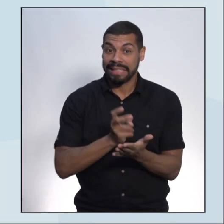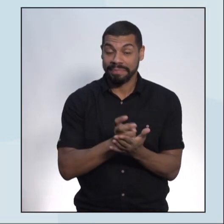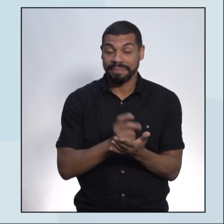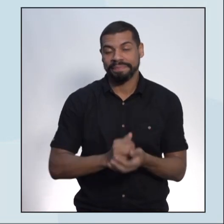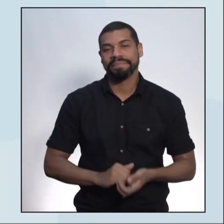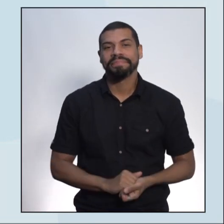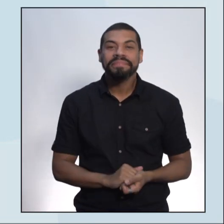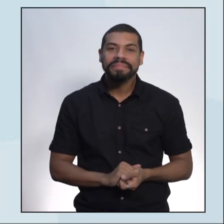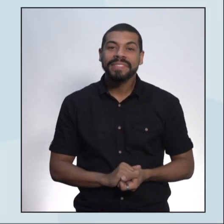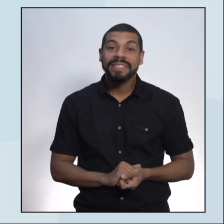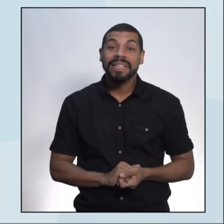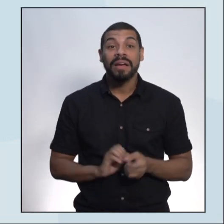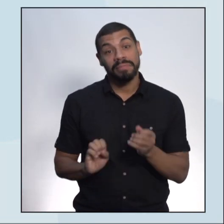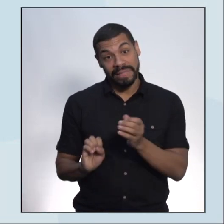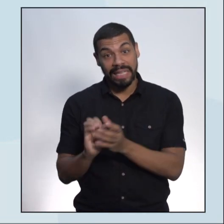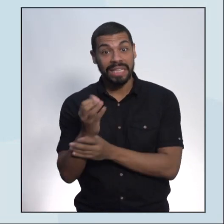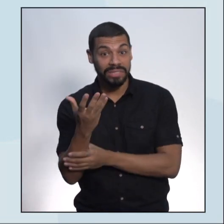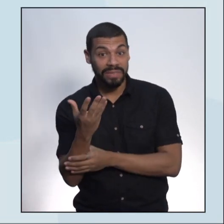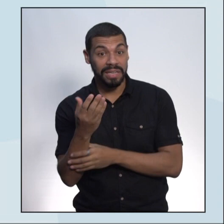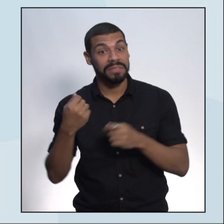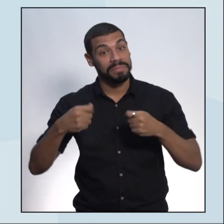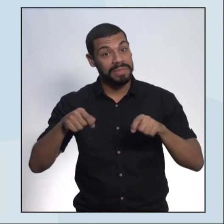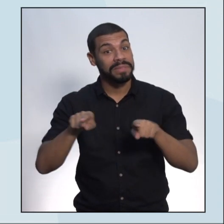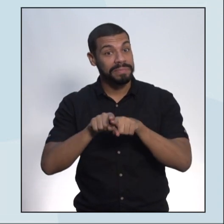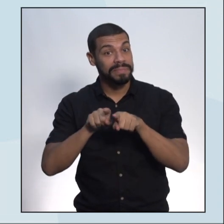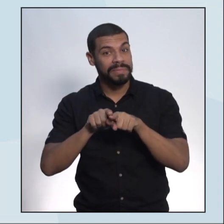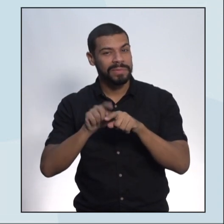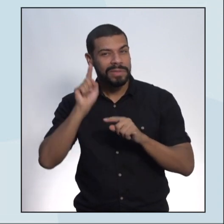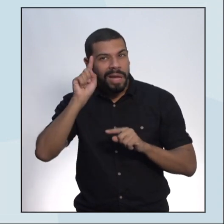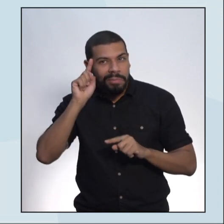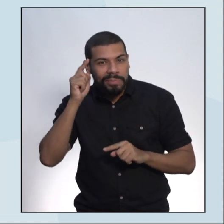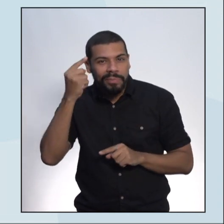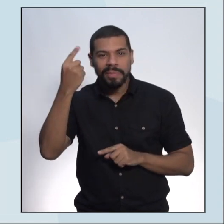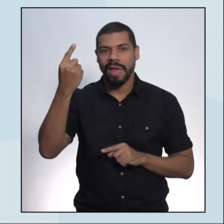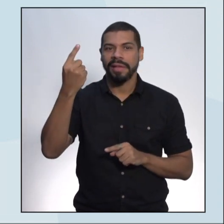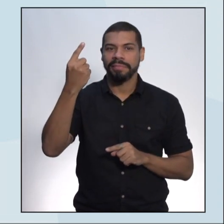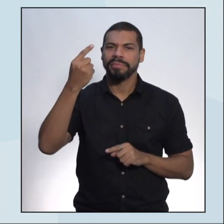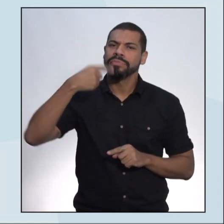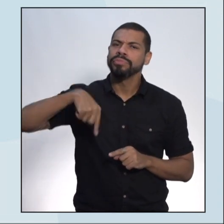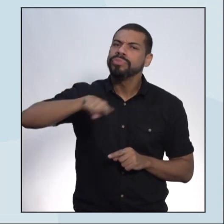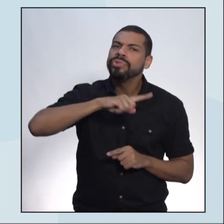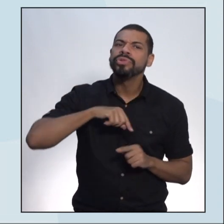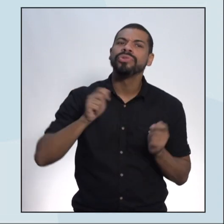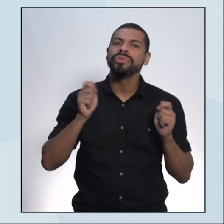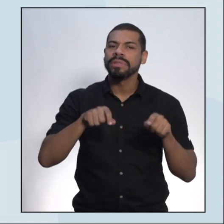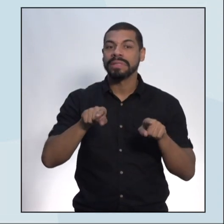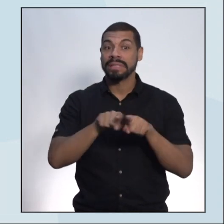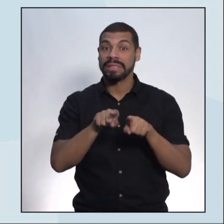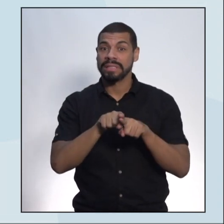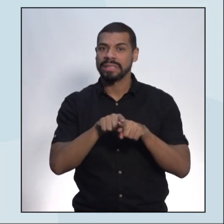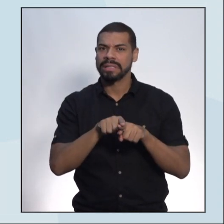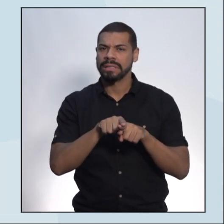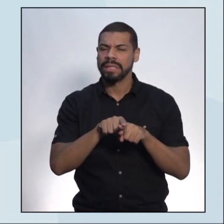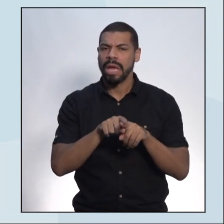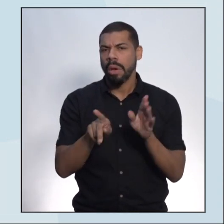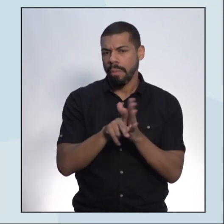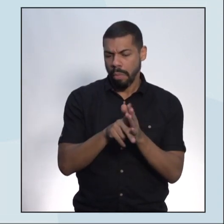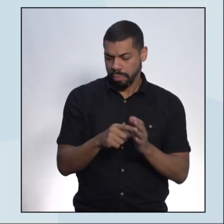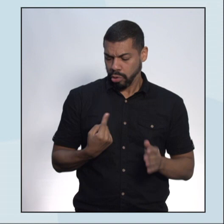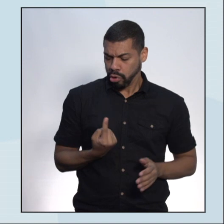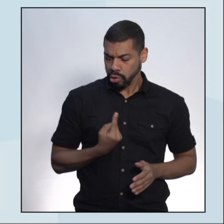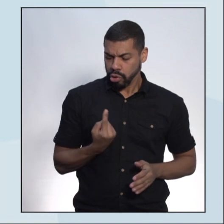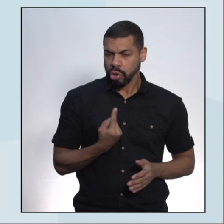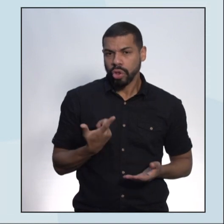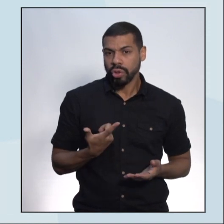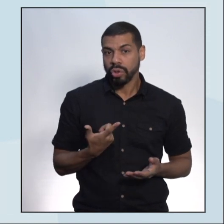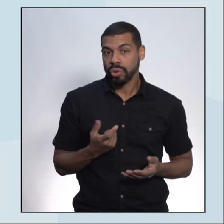Para ter a criatividade, precisamos o quê? Precisamos de estímulo. O estímulo pode ser externo ou muito pessoal, como, por